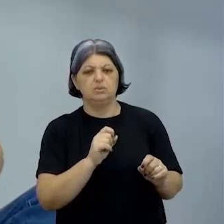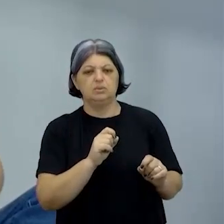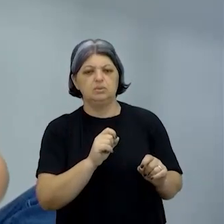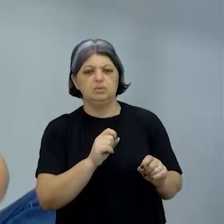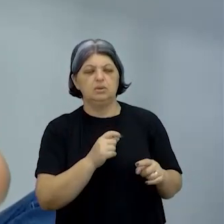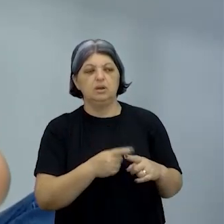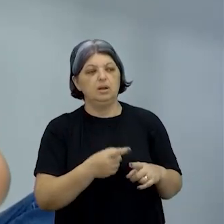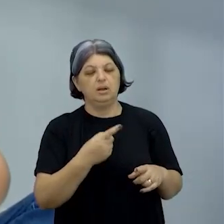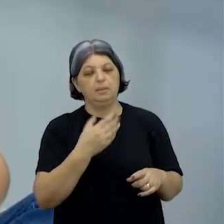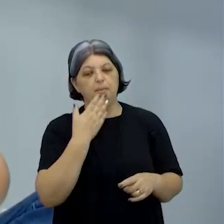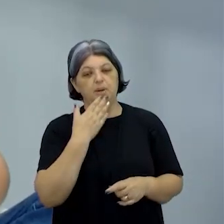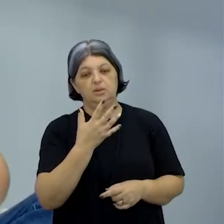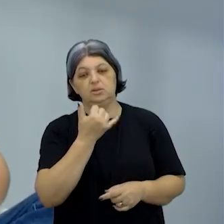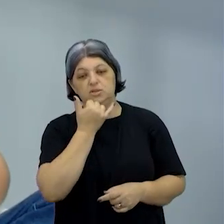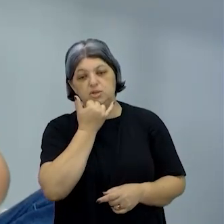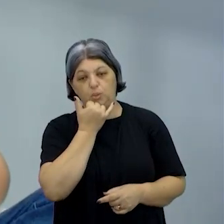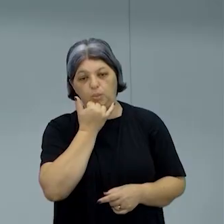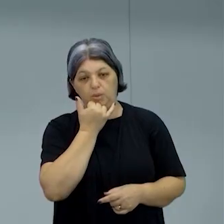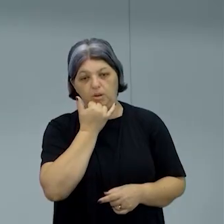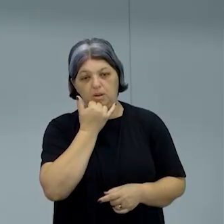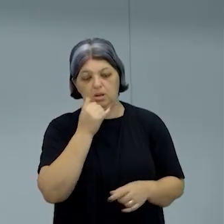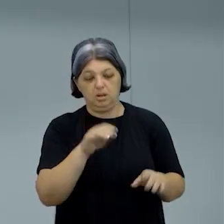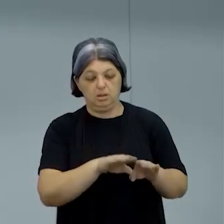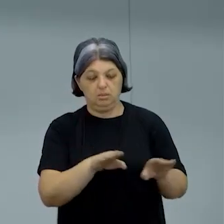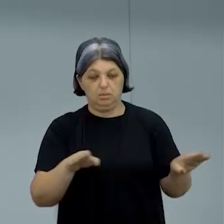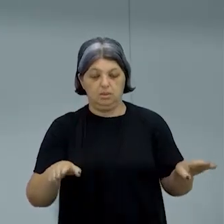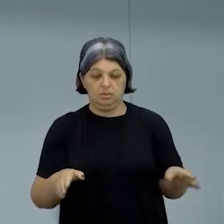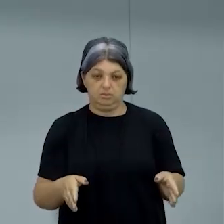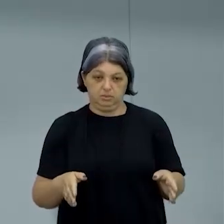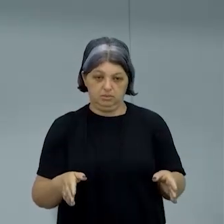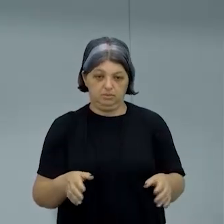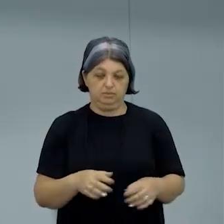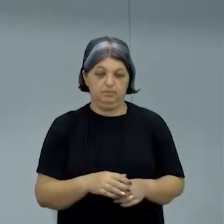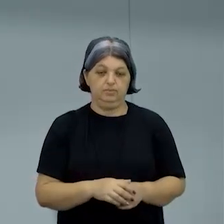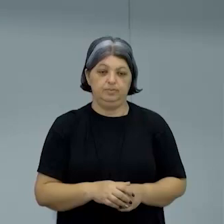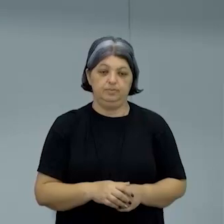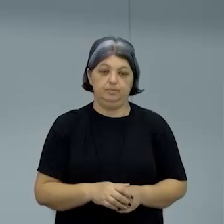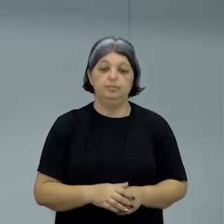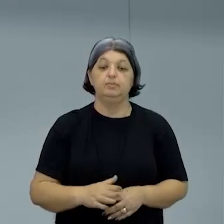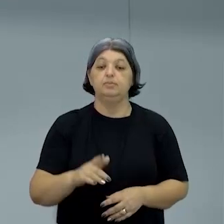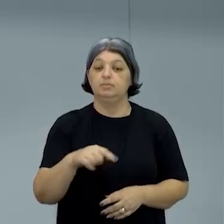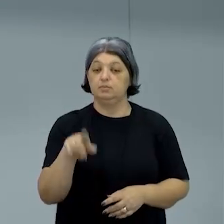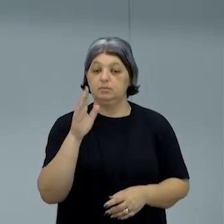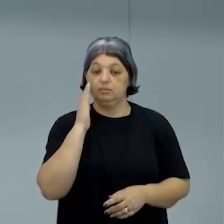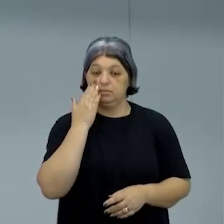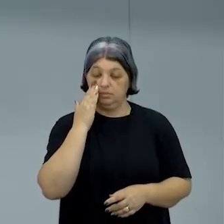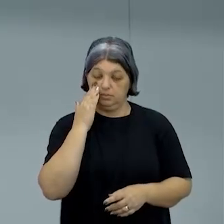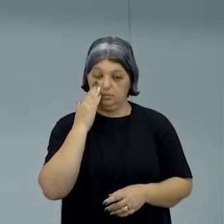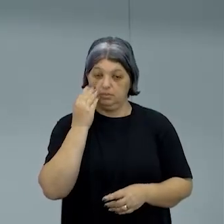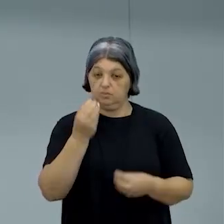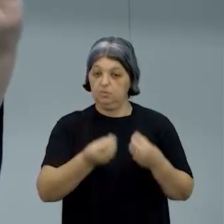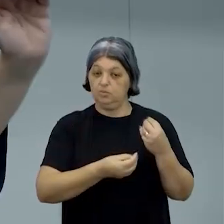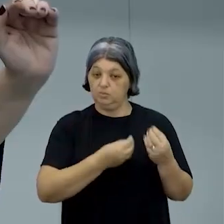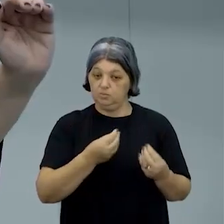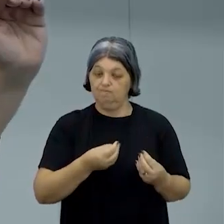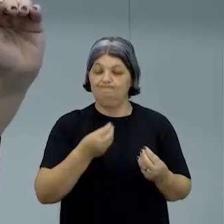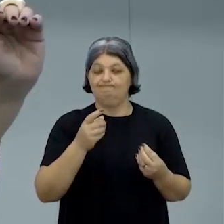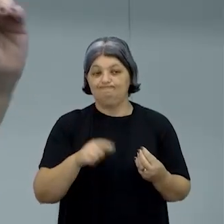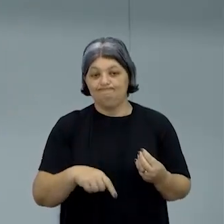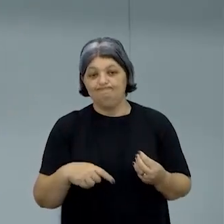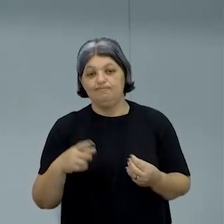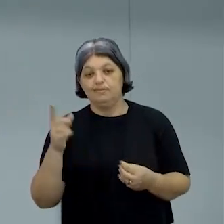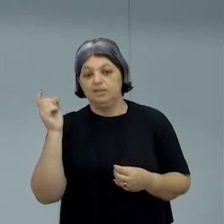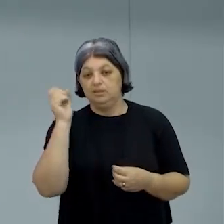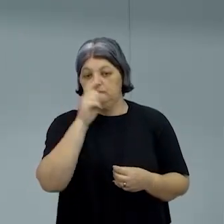ele, não o Chris Rock. Entendi. Bom, é para vocês entenderem como essa linha é tênue, então,